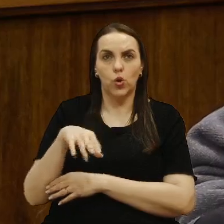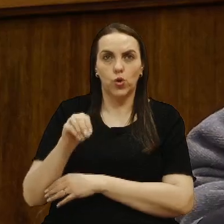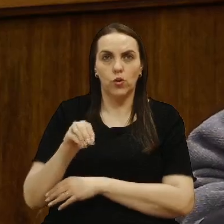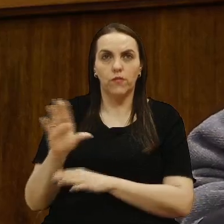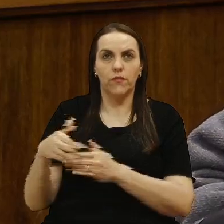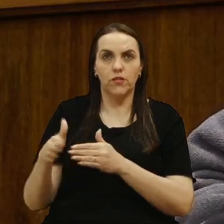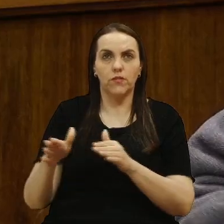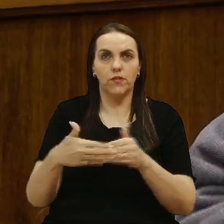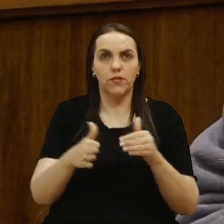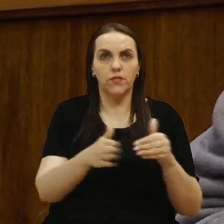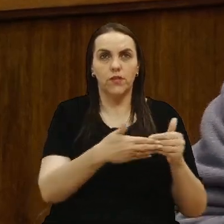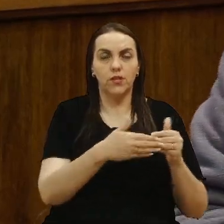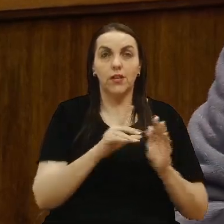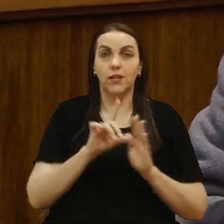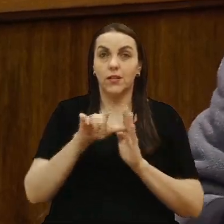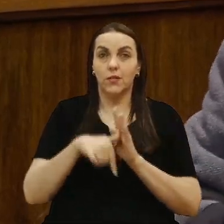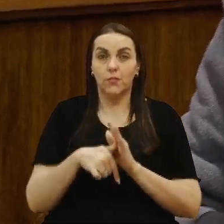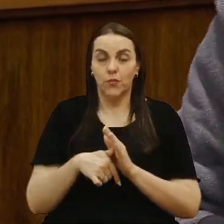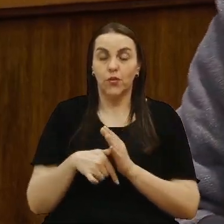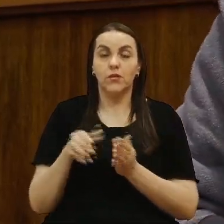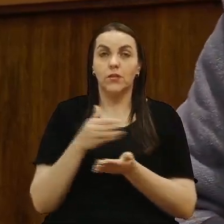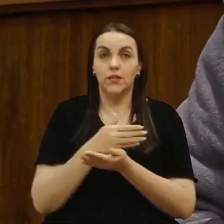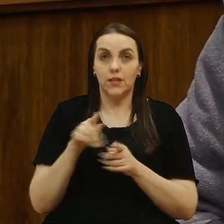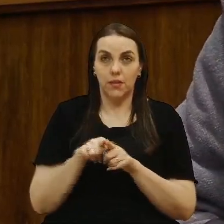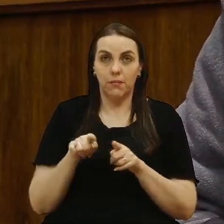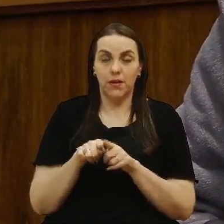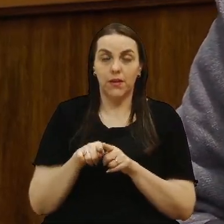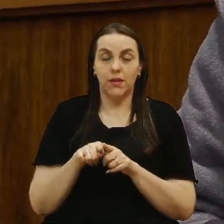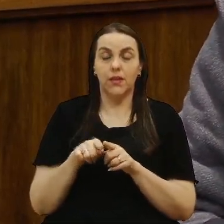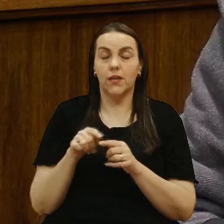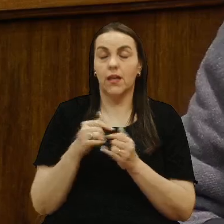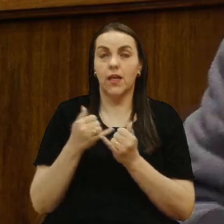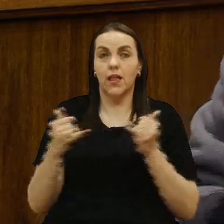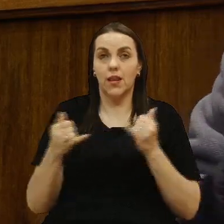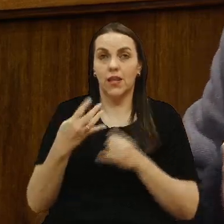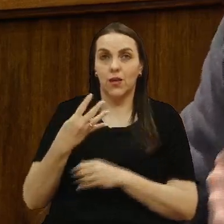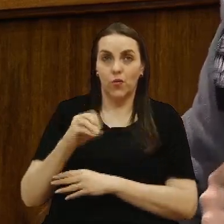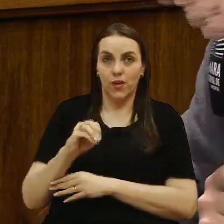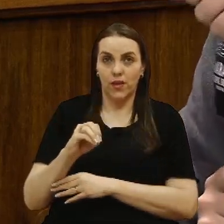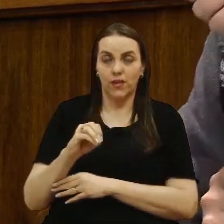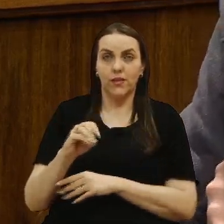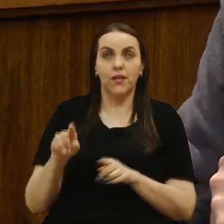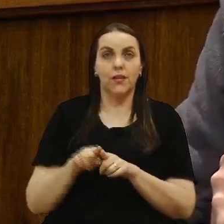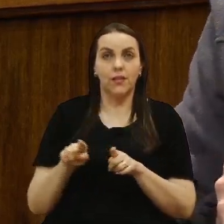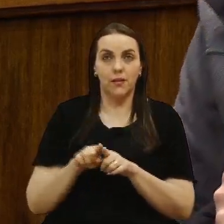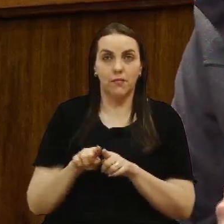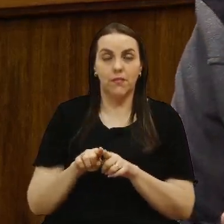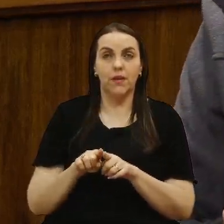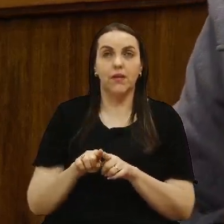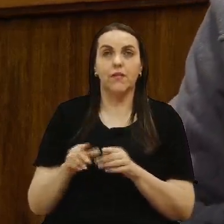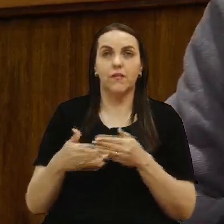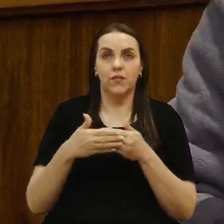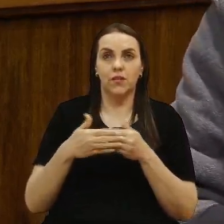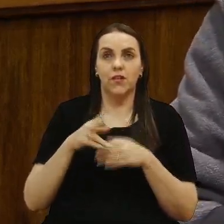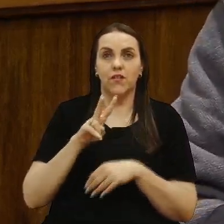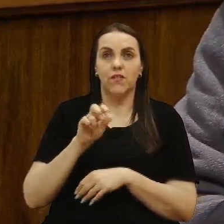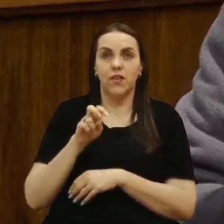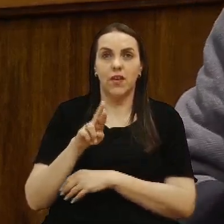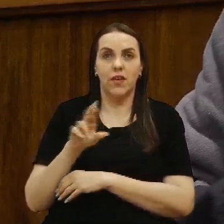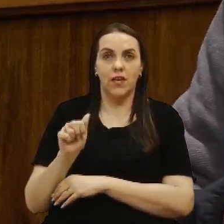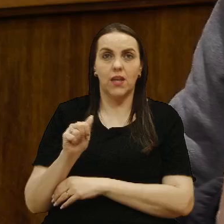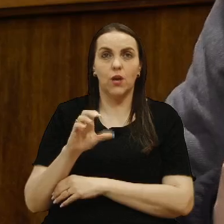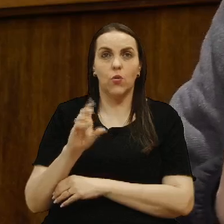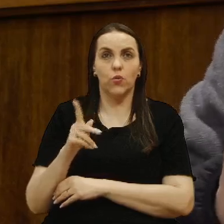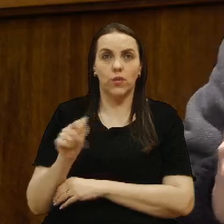Depois, começaram a fechar as escolas da linha 40, Liberato Vieira da Cunha foi fechada também. Não, porque